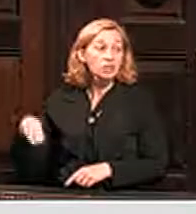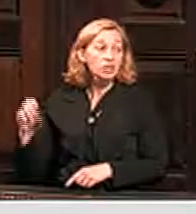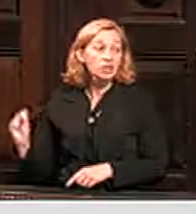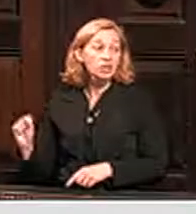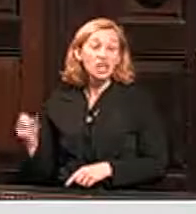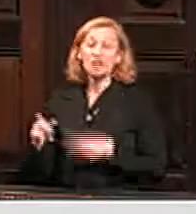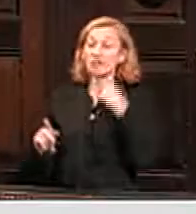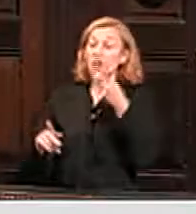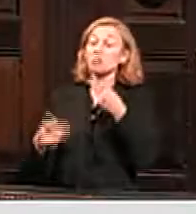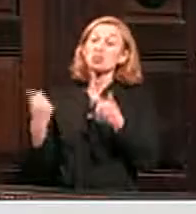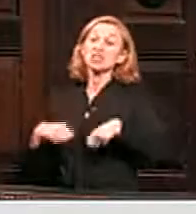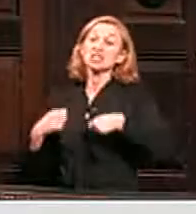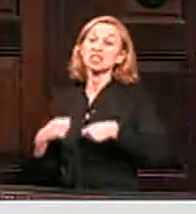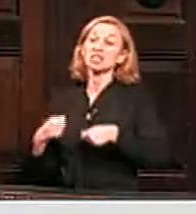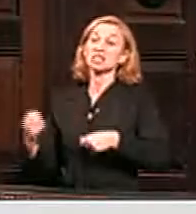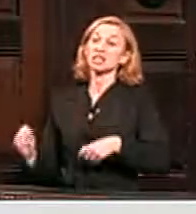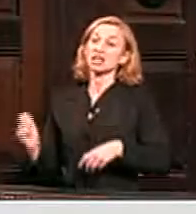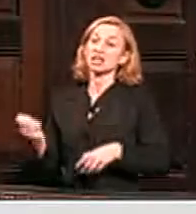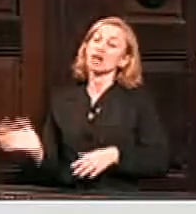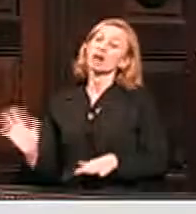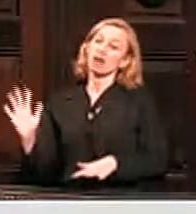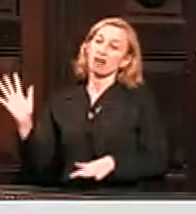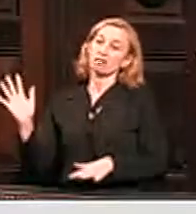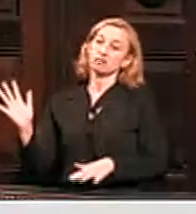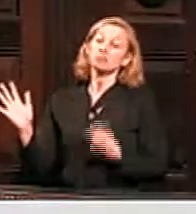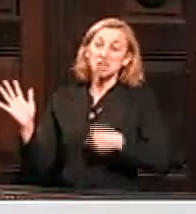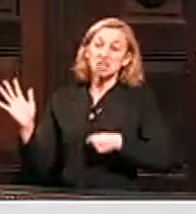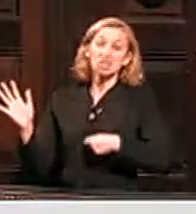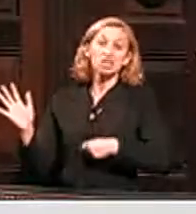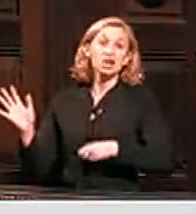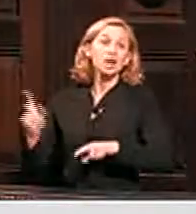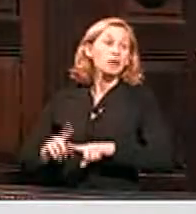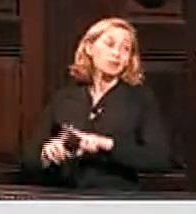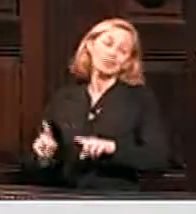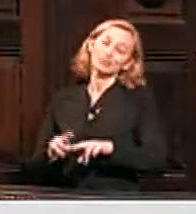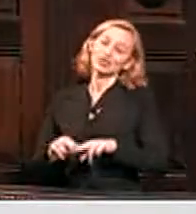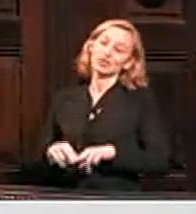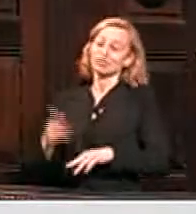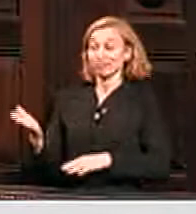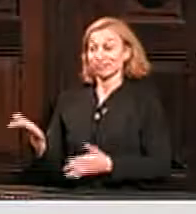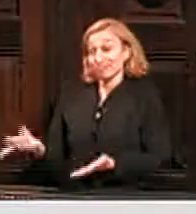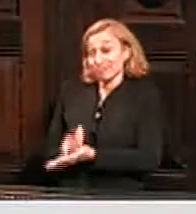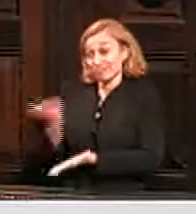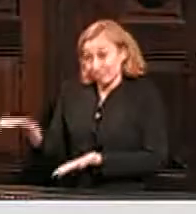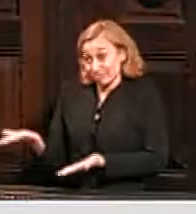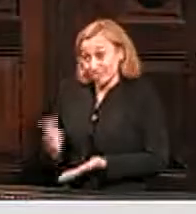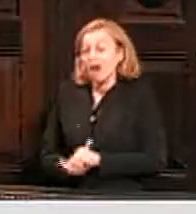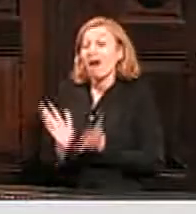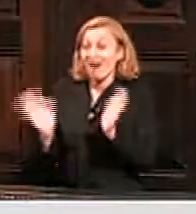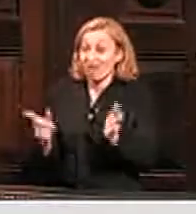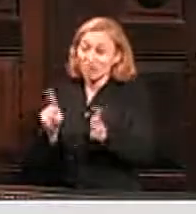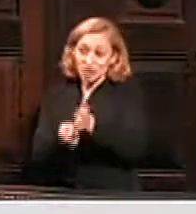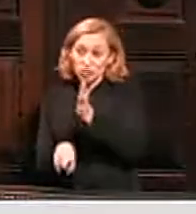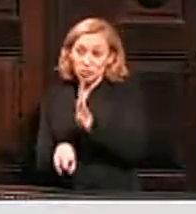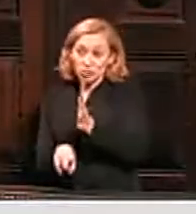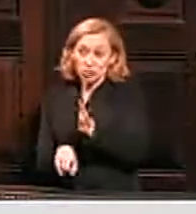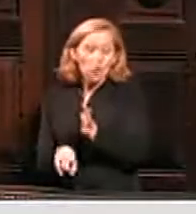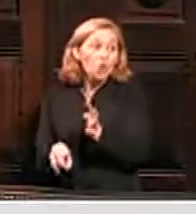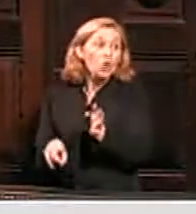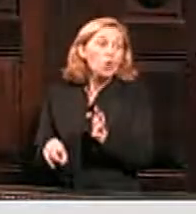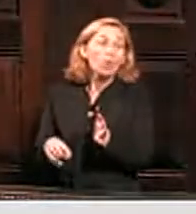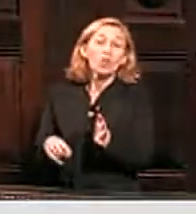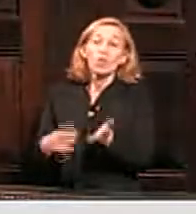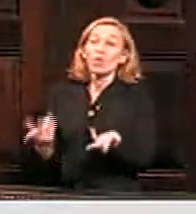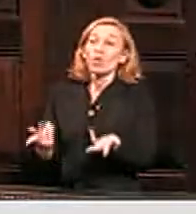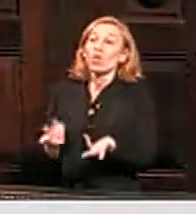aumentar a arrecadação. E por isso faria essa diferença. Agora, para diminuir, o governo manda a